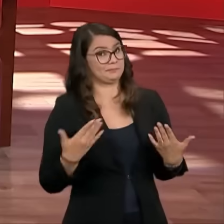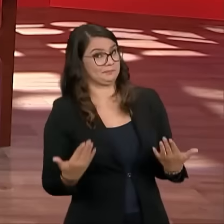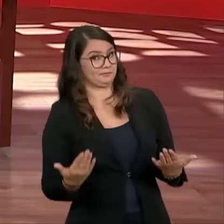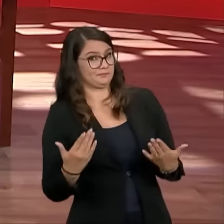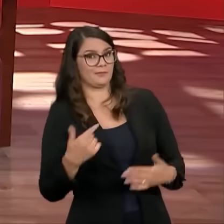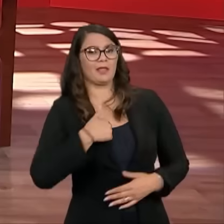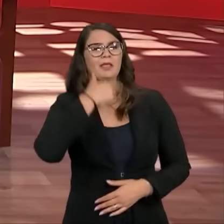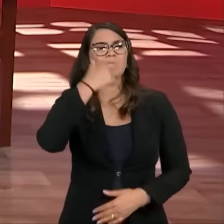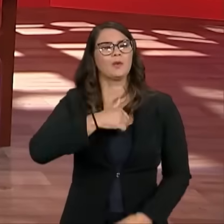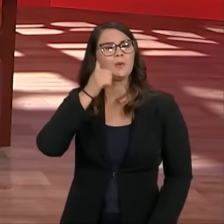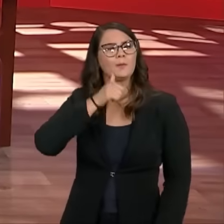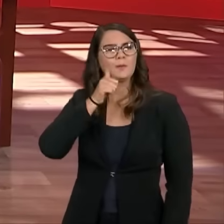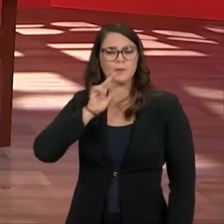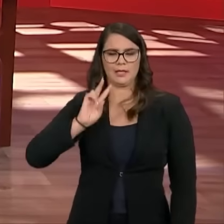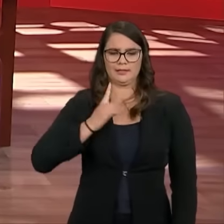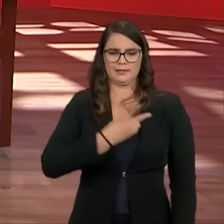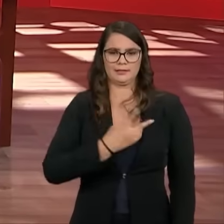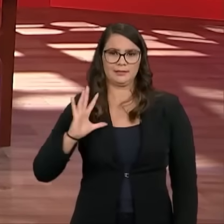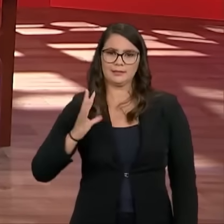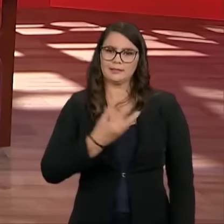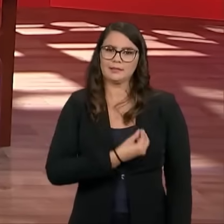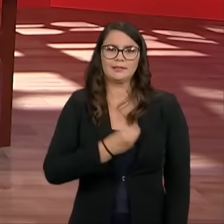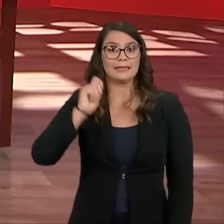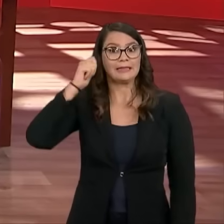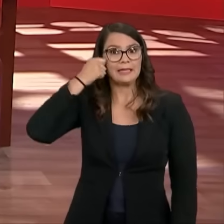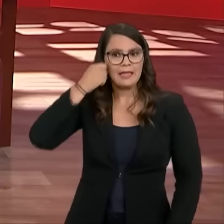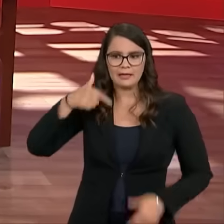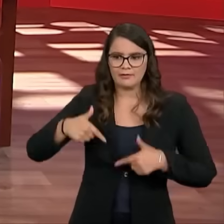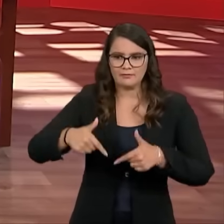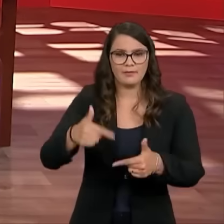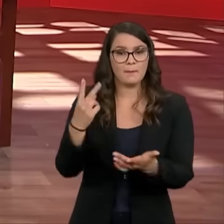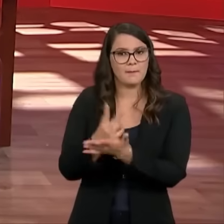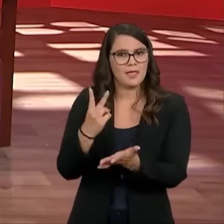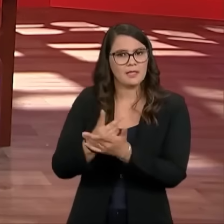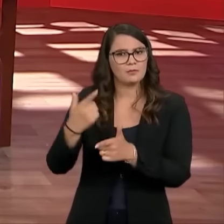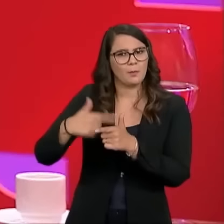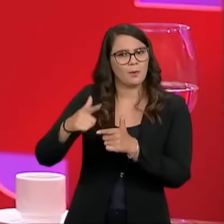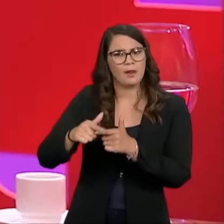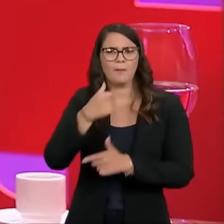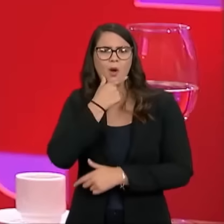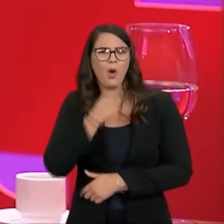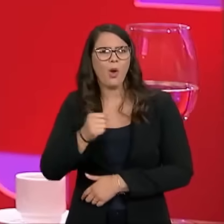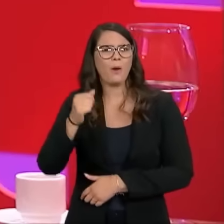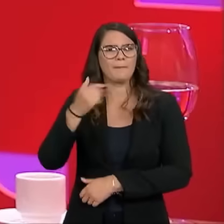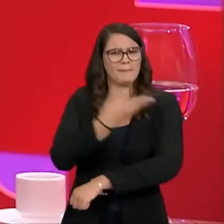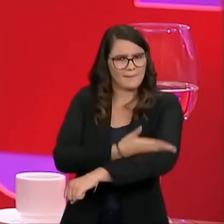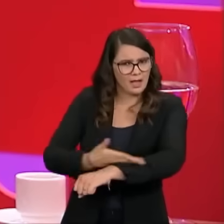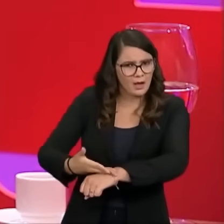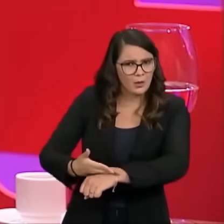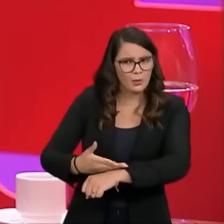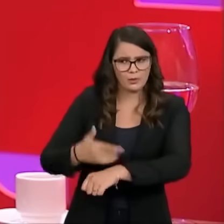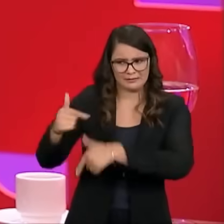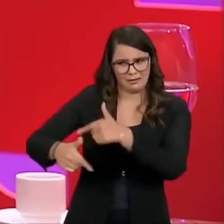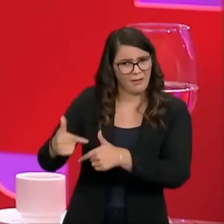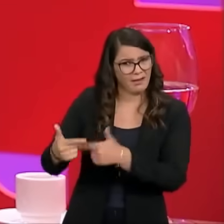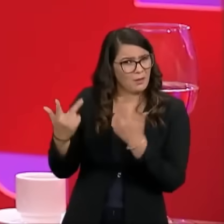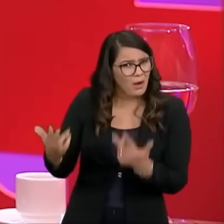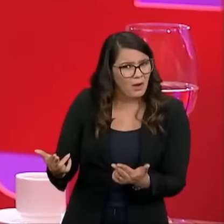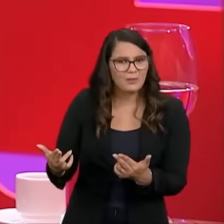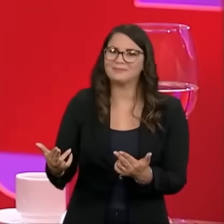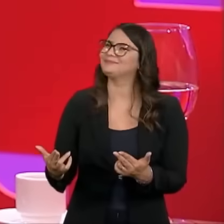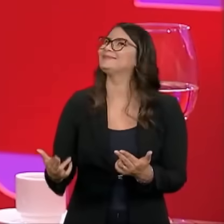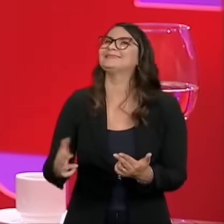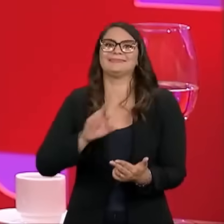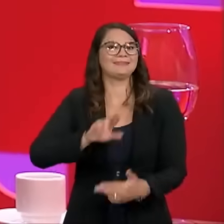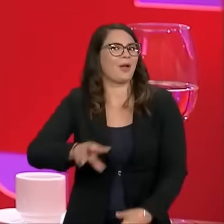eu enquanto uma mulher travesti negra enfrenta os mesmos problemas que um homem branco é na classe operária na classe trabalhadora não